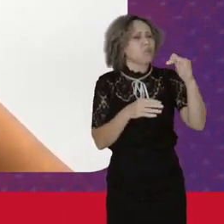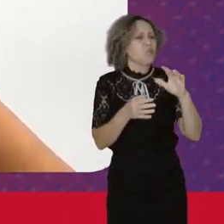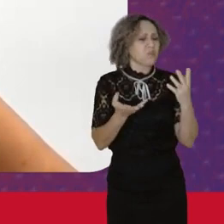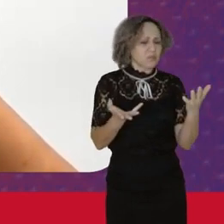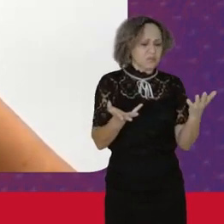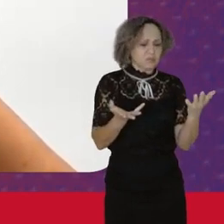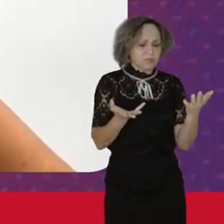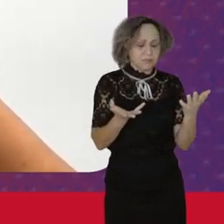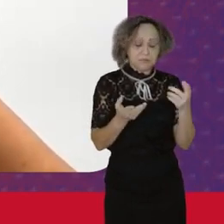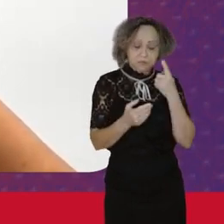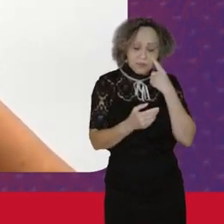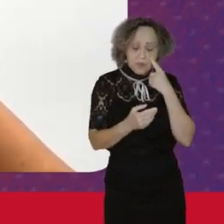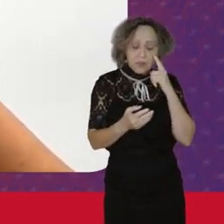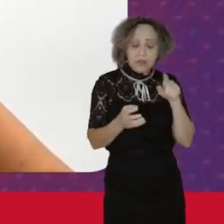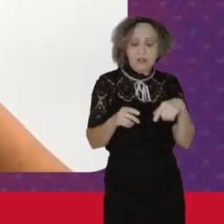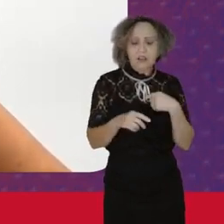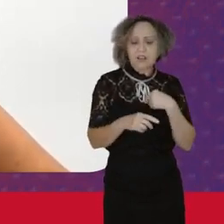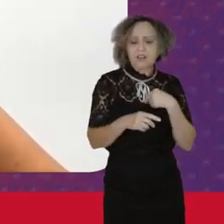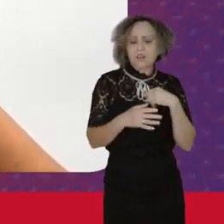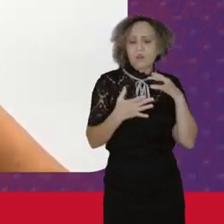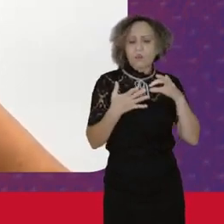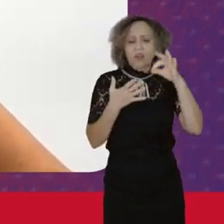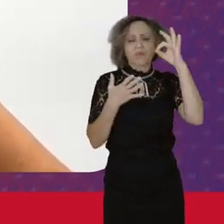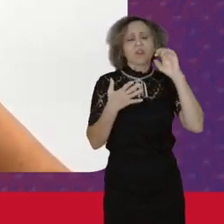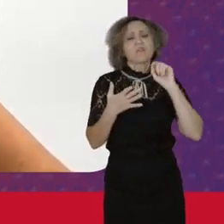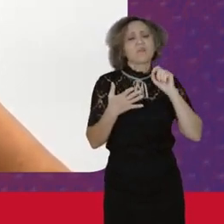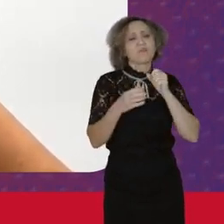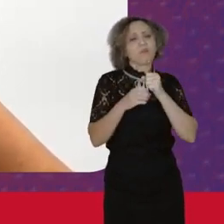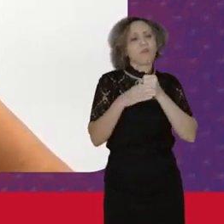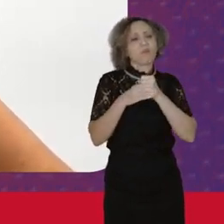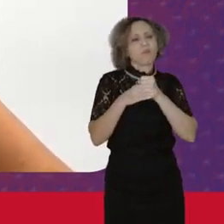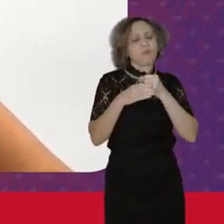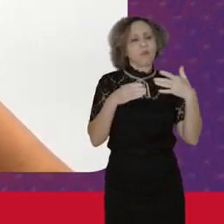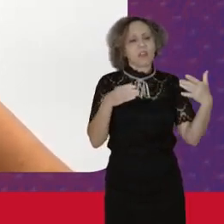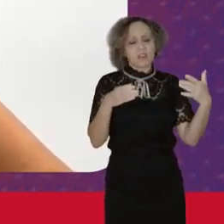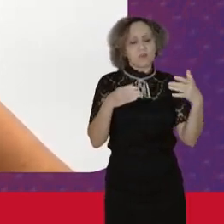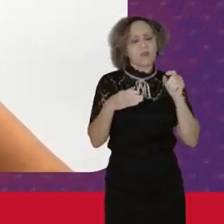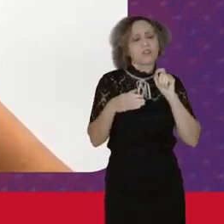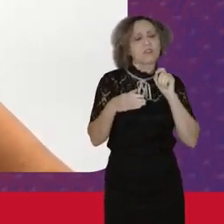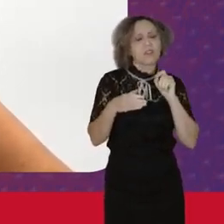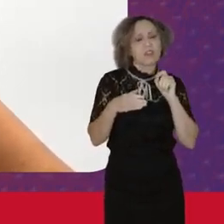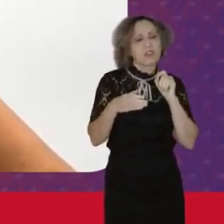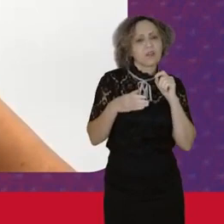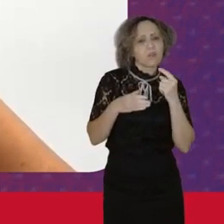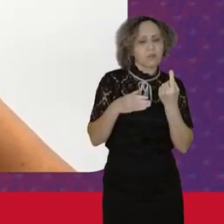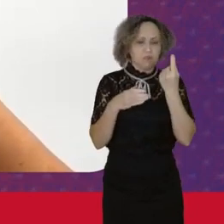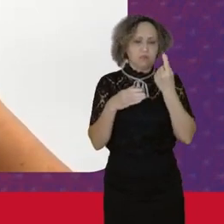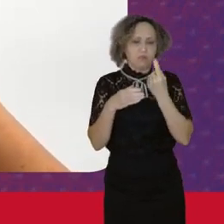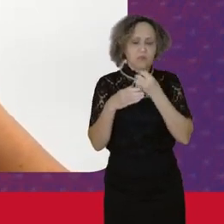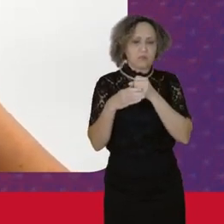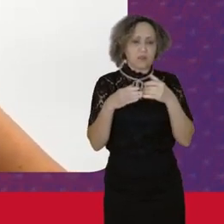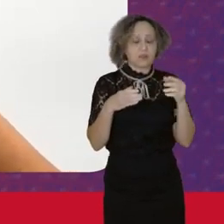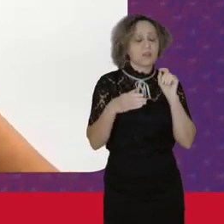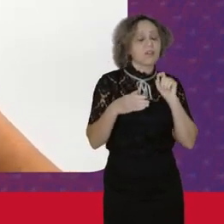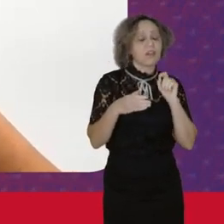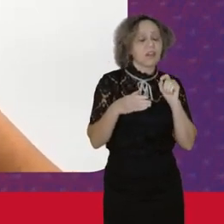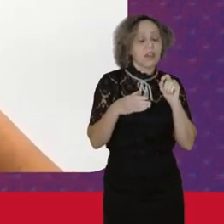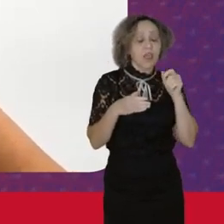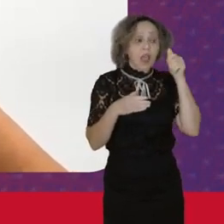ponderar isso. E um aspecto importante, e aí sim o papel das mulheres, é exatamente nessa